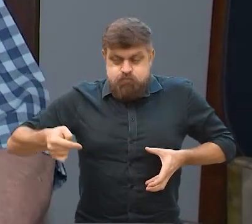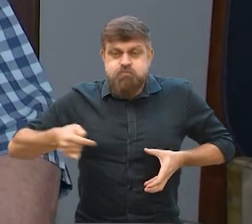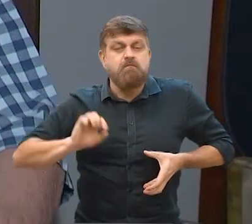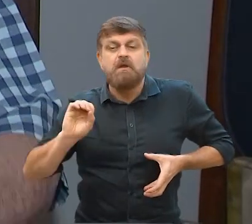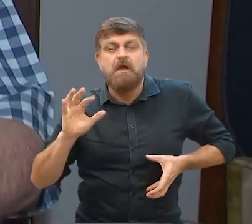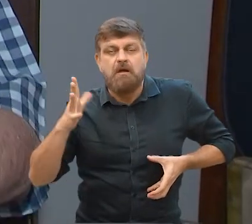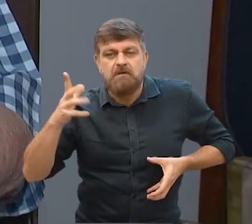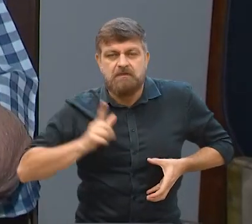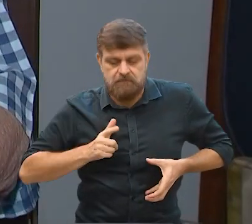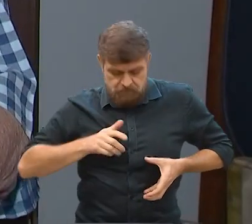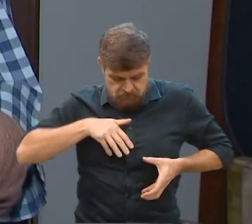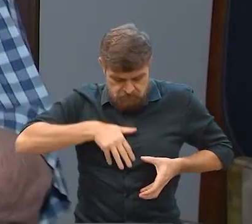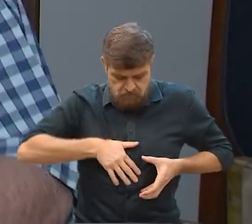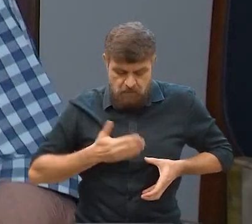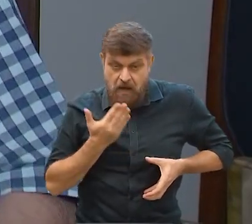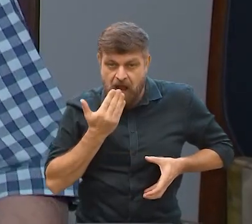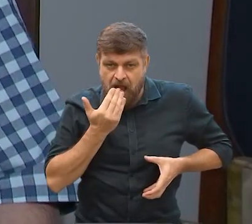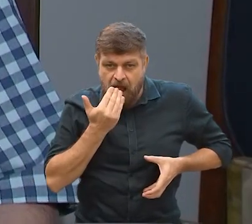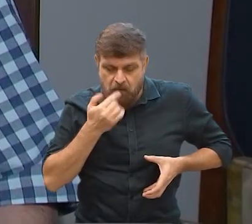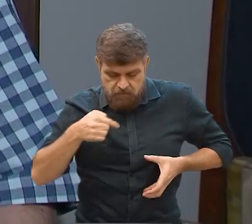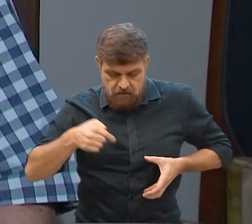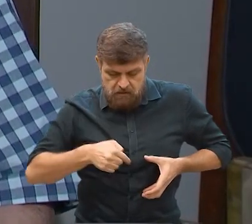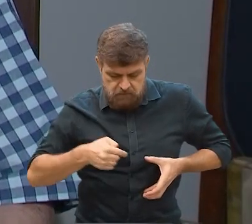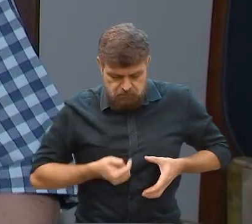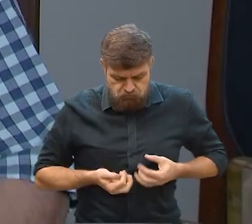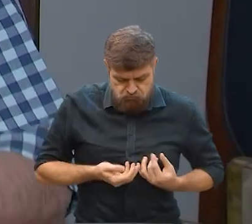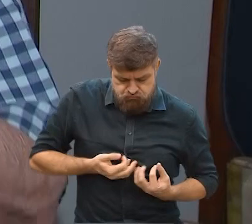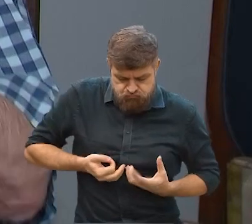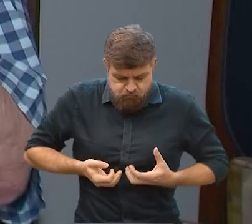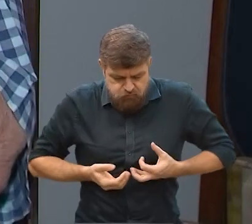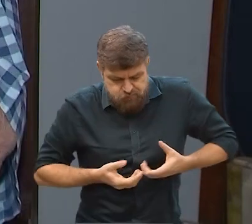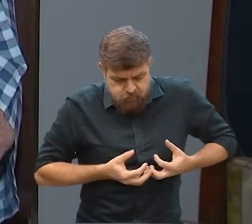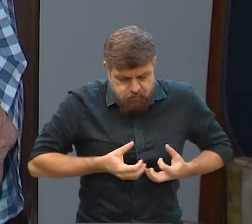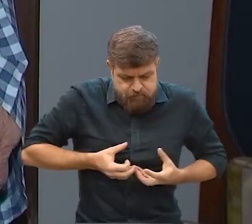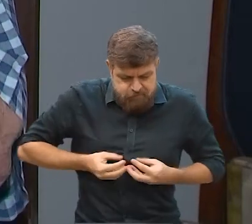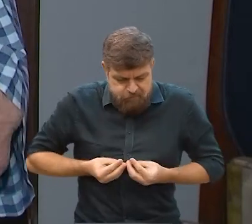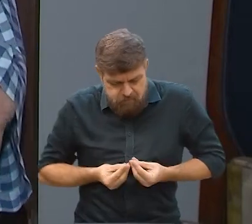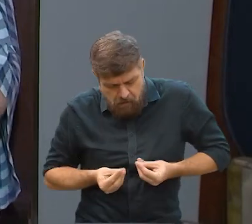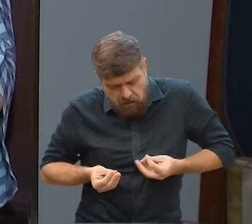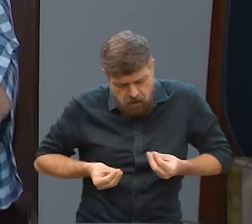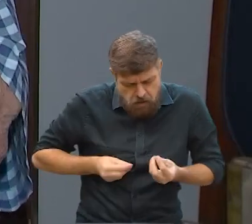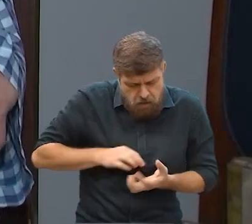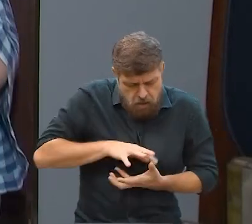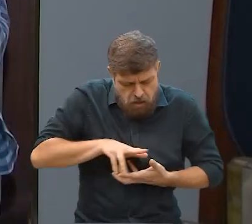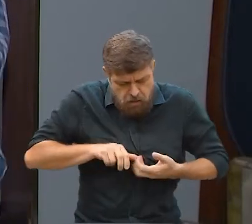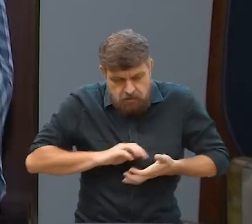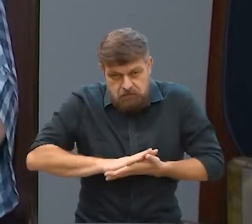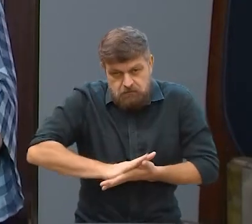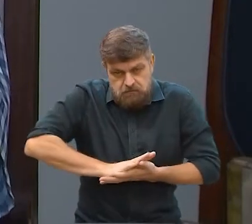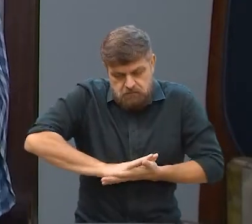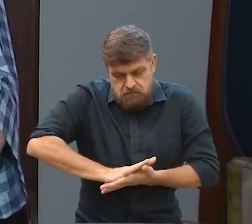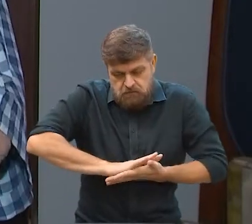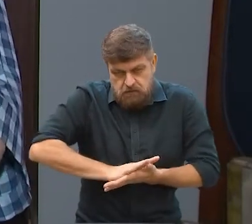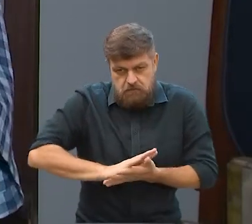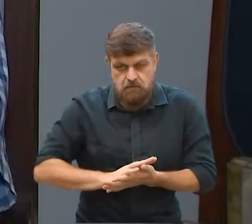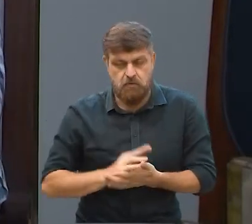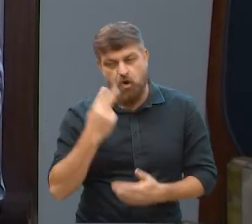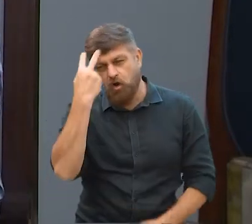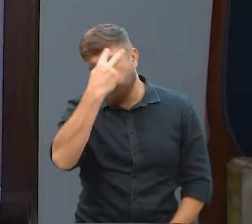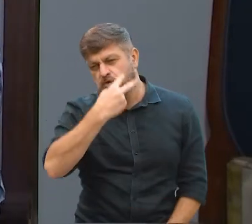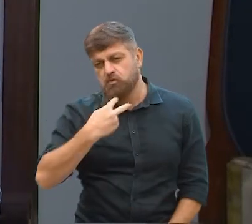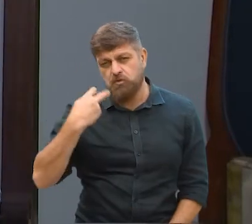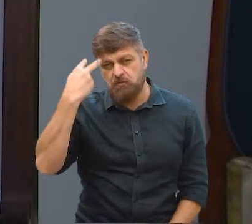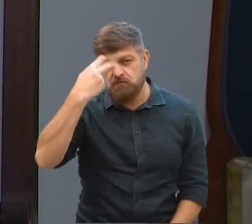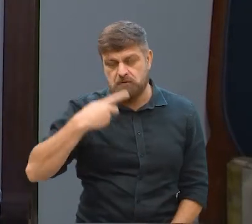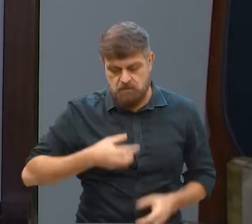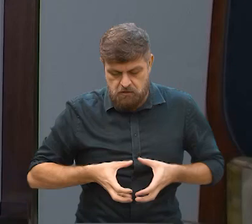faz? Armazena o alimento. E durante aquele período no estômago, pode ser 2 horas, 3, quanto tempo for, ele,